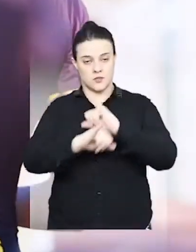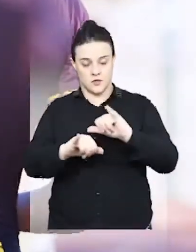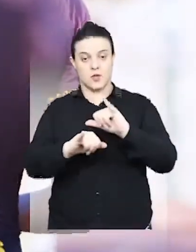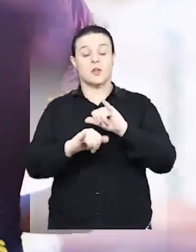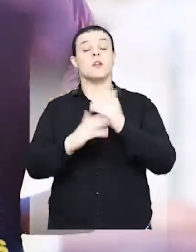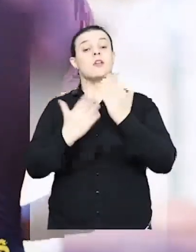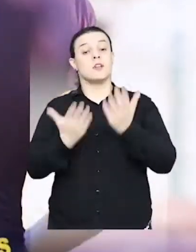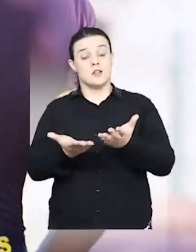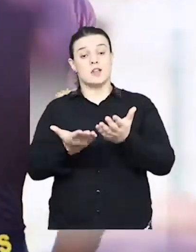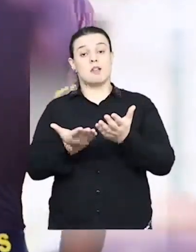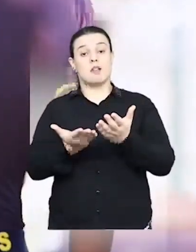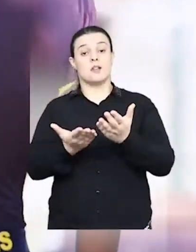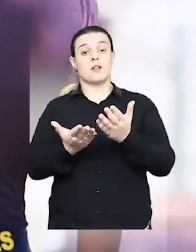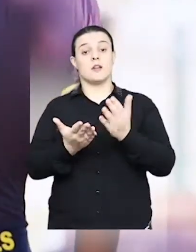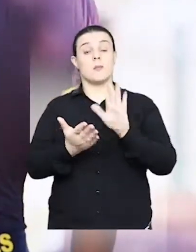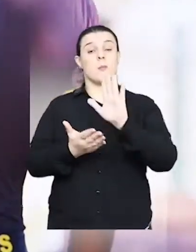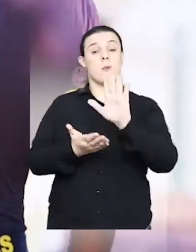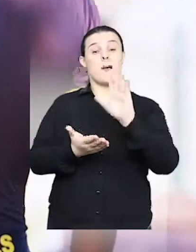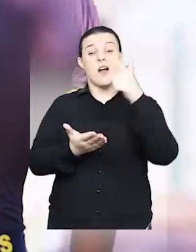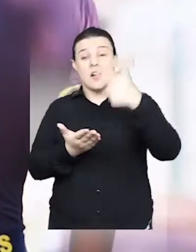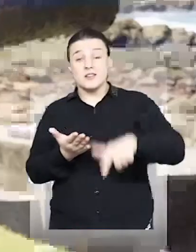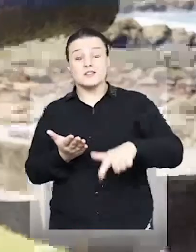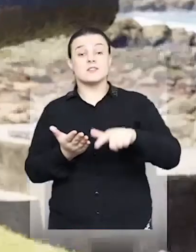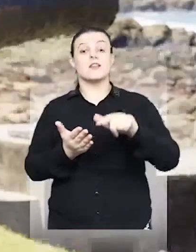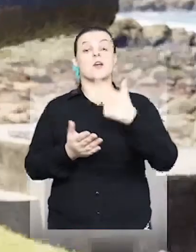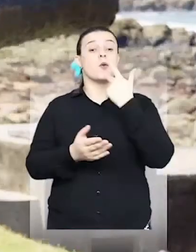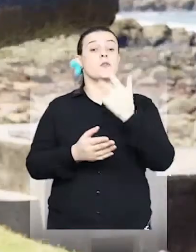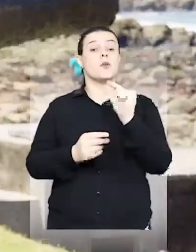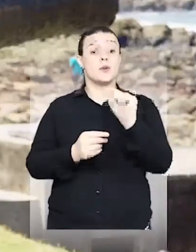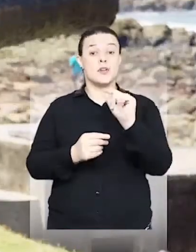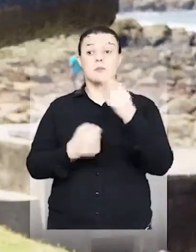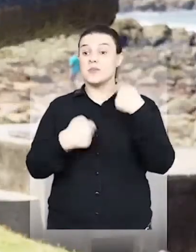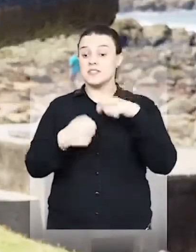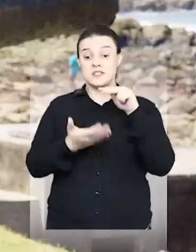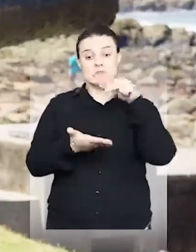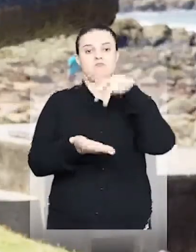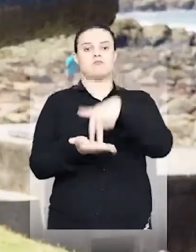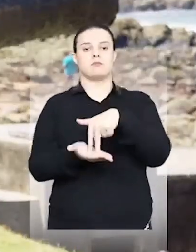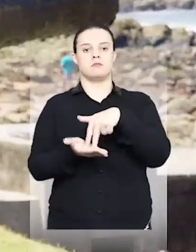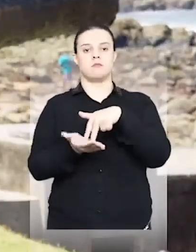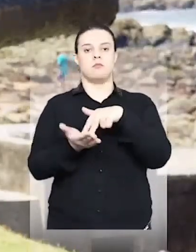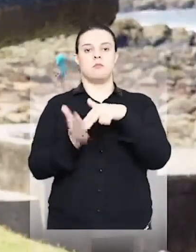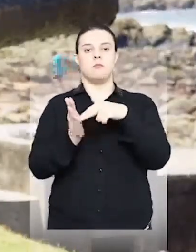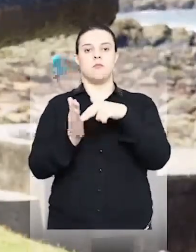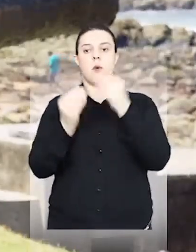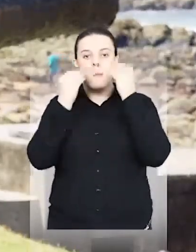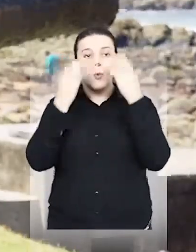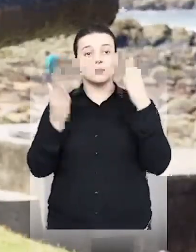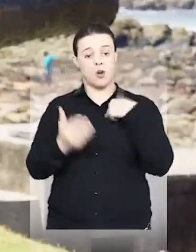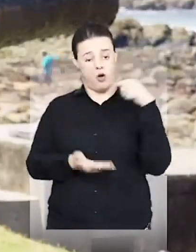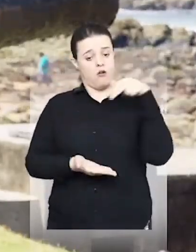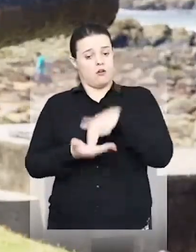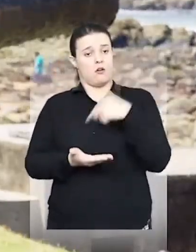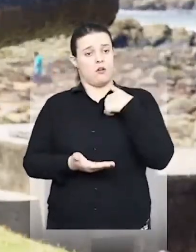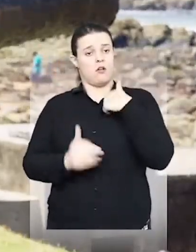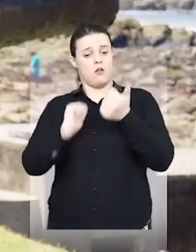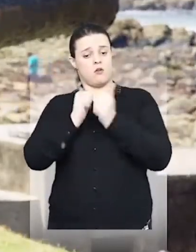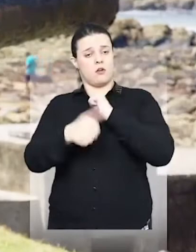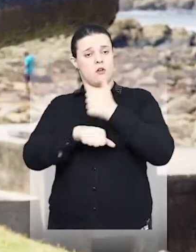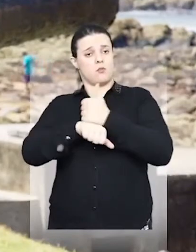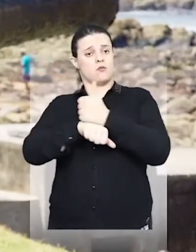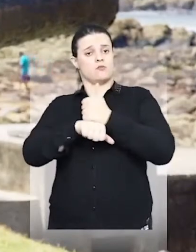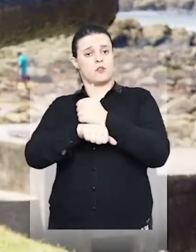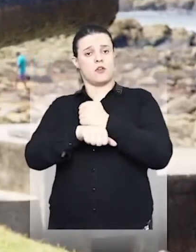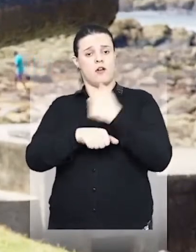mídia. E mais do que isso, é isso que eu falo, é demarcar um espaço, né, de que, eu tô aqui, eu sou um